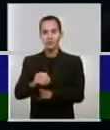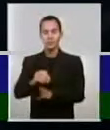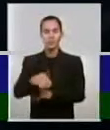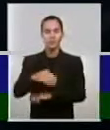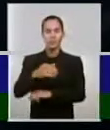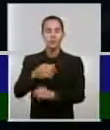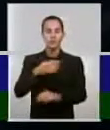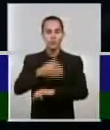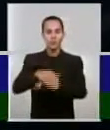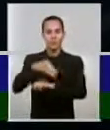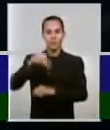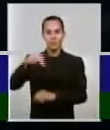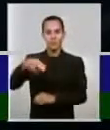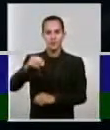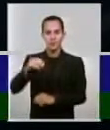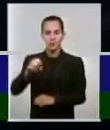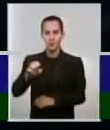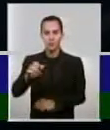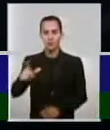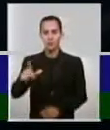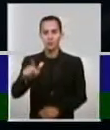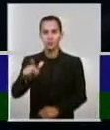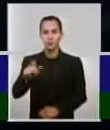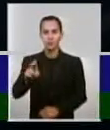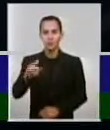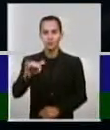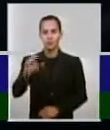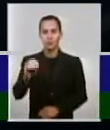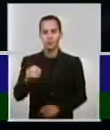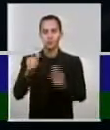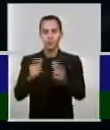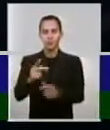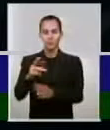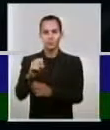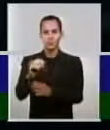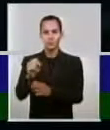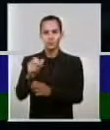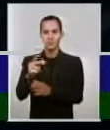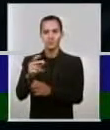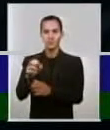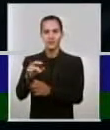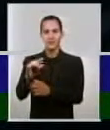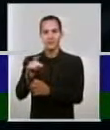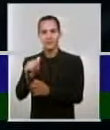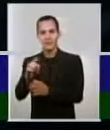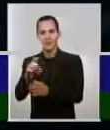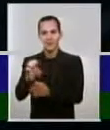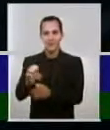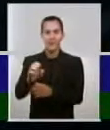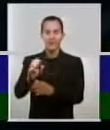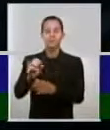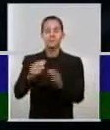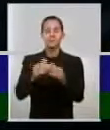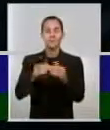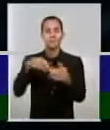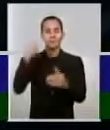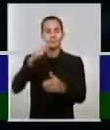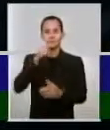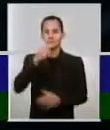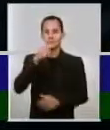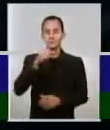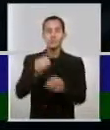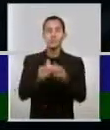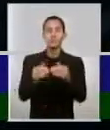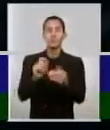Silva e rua Manuel Lúcio, bairro Prosperidade. Requerimentos apresentados pelo vereador Zezinho Mendonça,